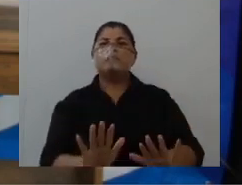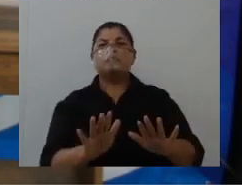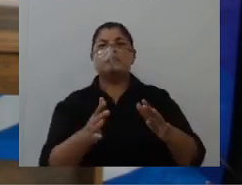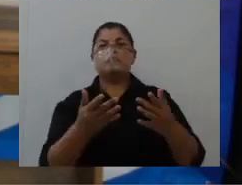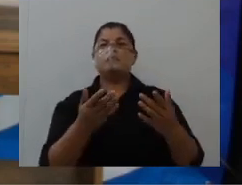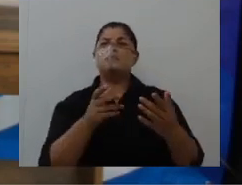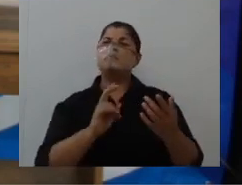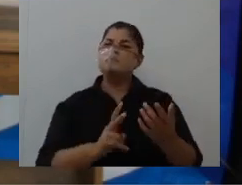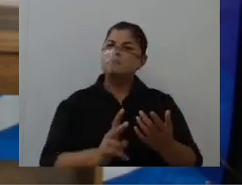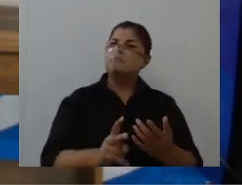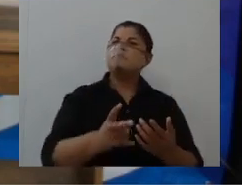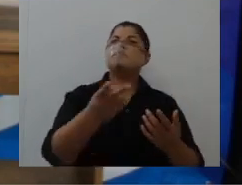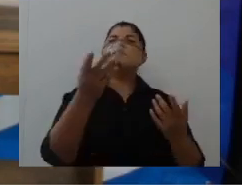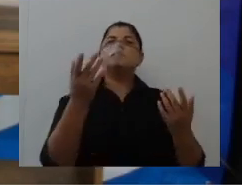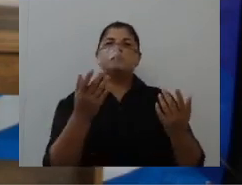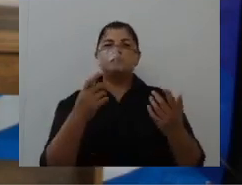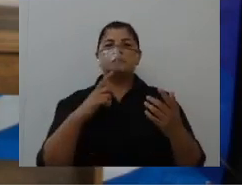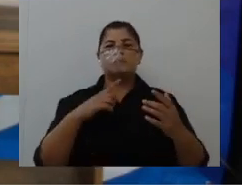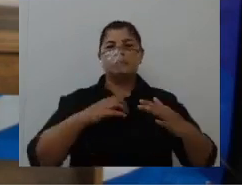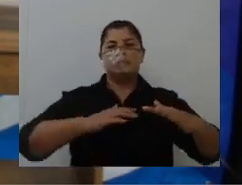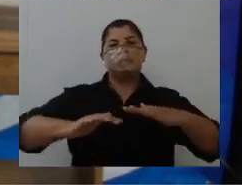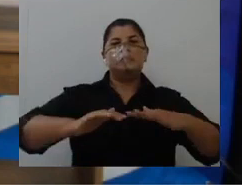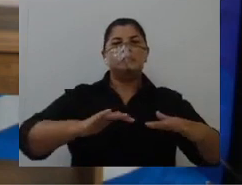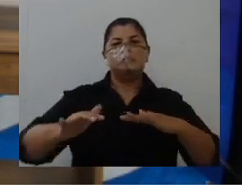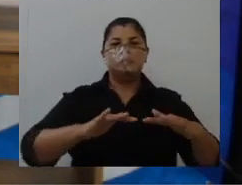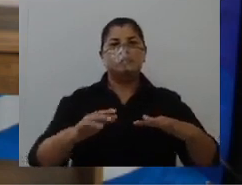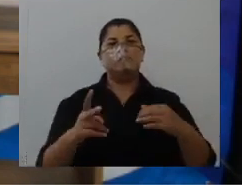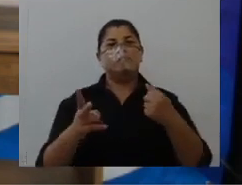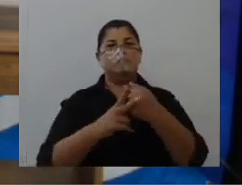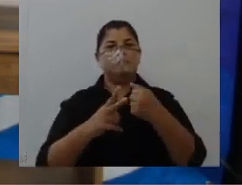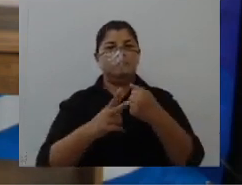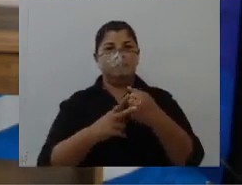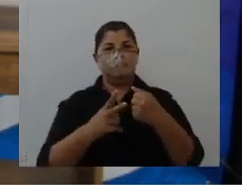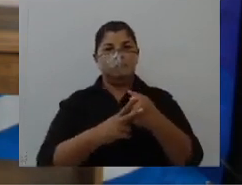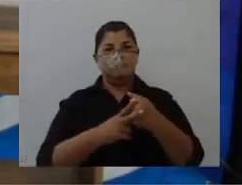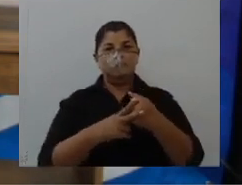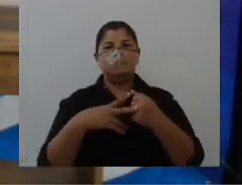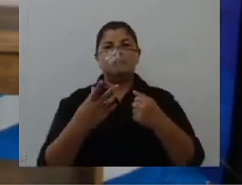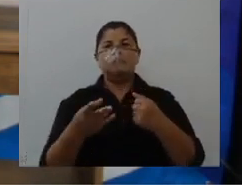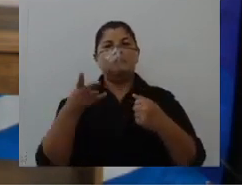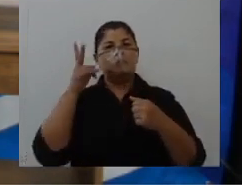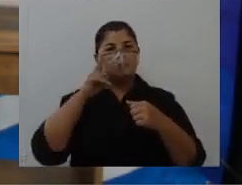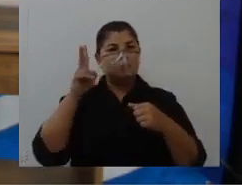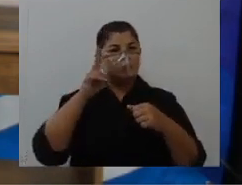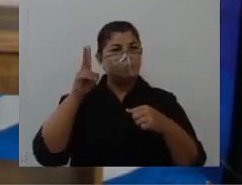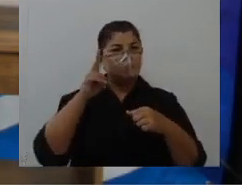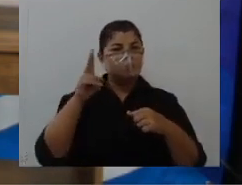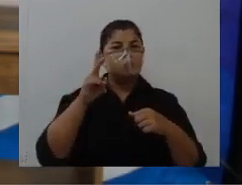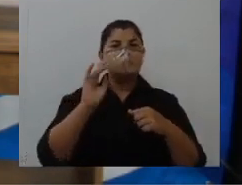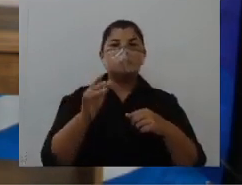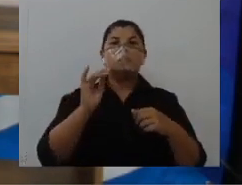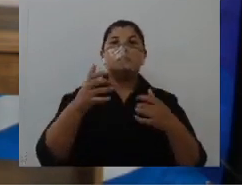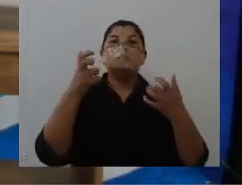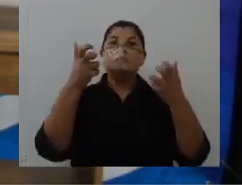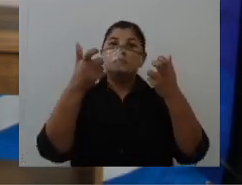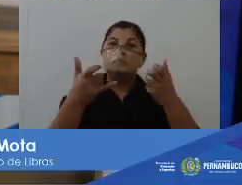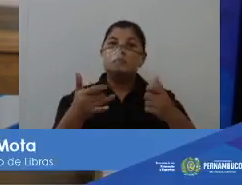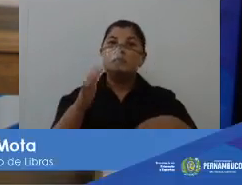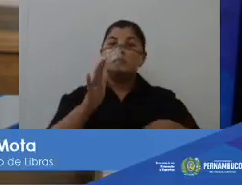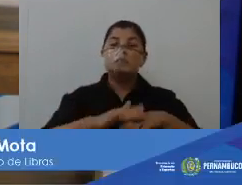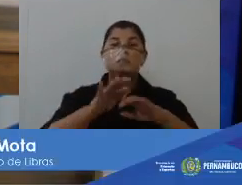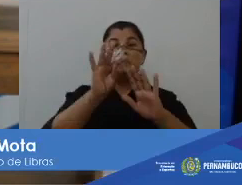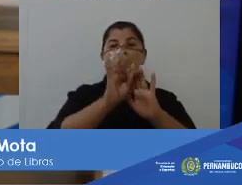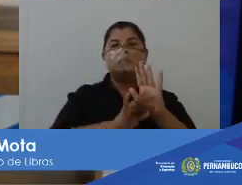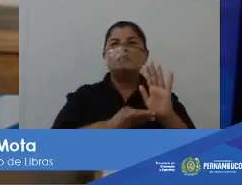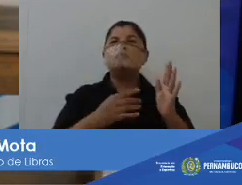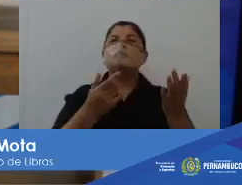Os verbos apresentam ações verbais. Outra coisa, lembra daquele texto que eu já trabalhei aqui com vocês, do Gonçalves Dias? Minha terra tem palmeiras